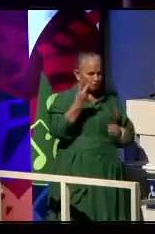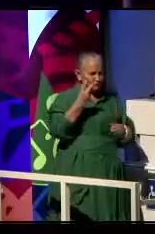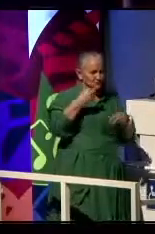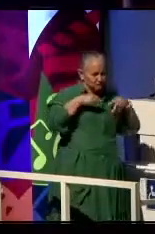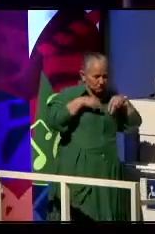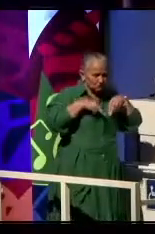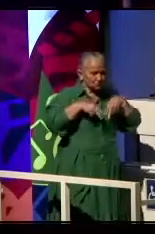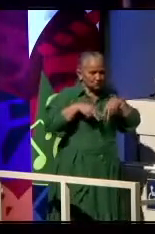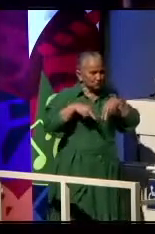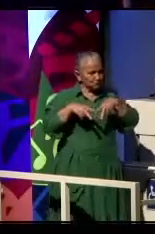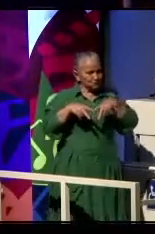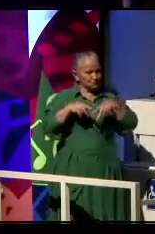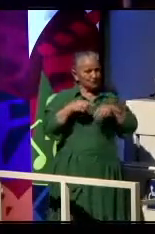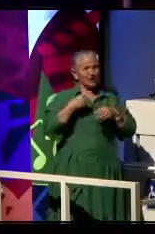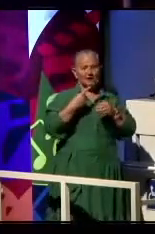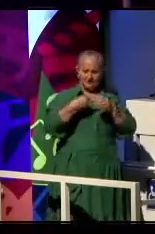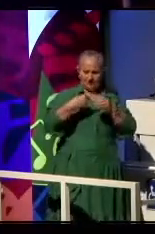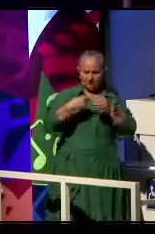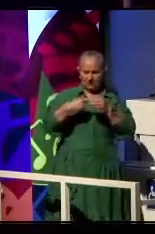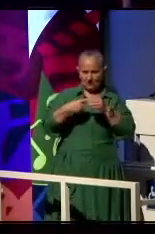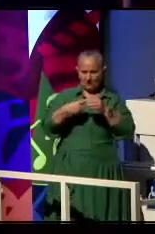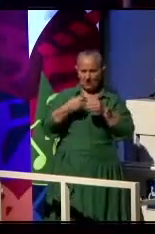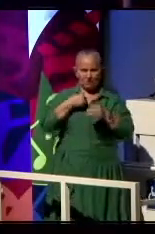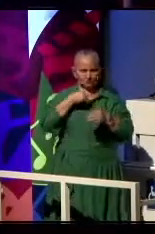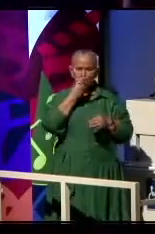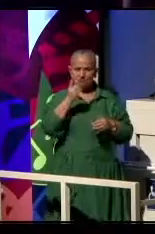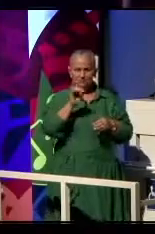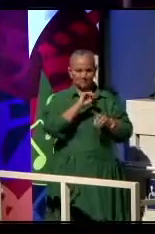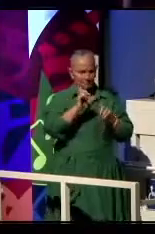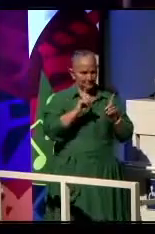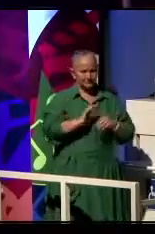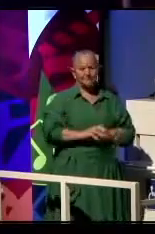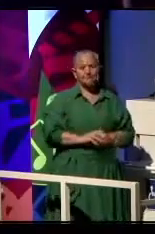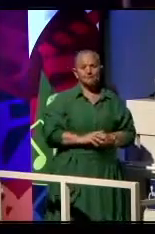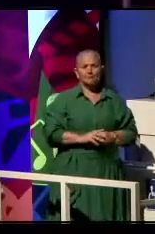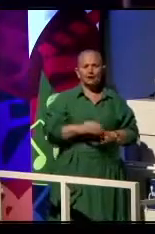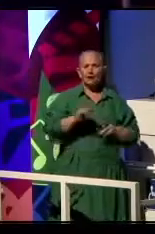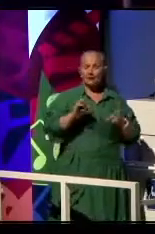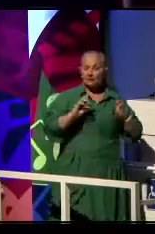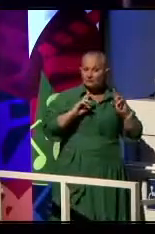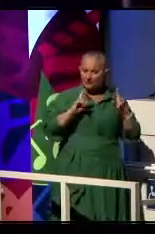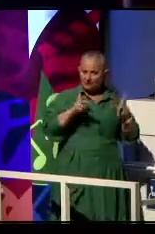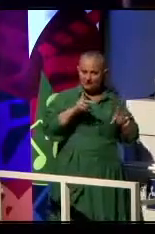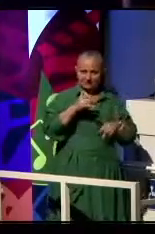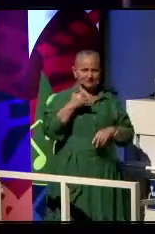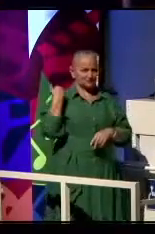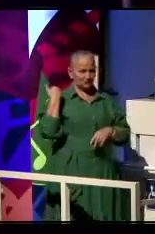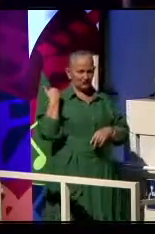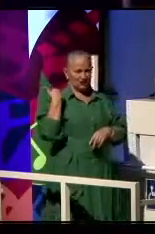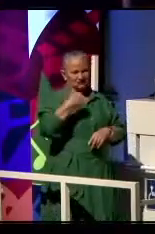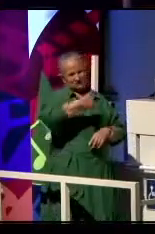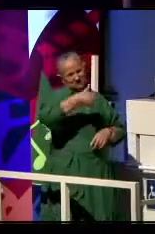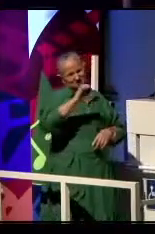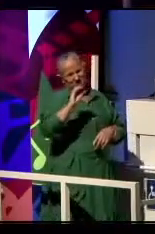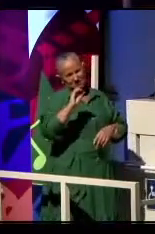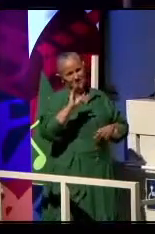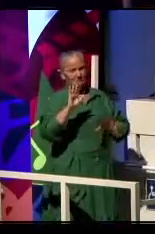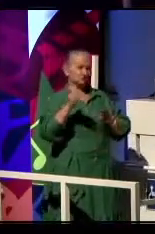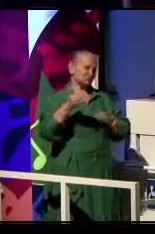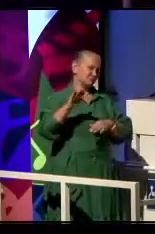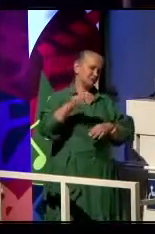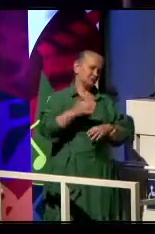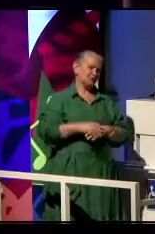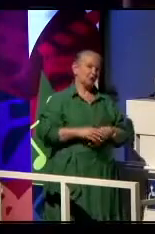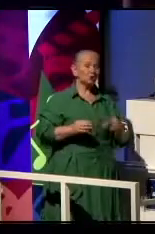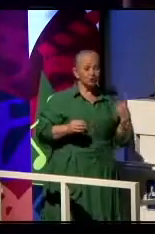em Niterói, Milton Nascimento e os meninos, porque a diferença, como eu disse para vocês, é de mais de 10 anos. Os meninos Lô e o